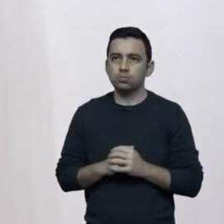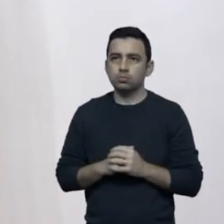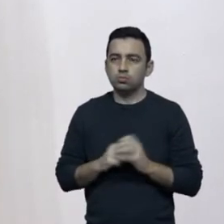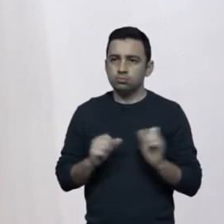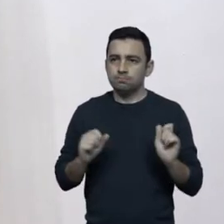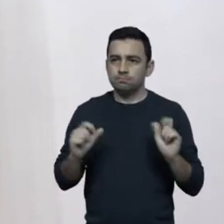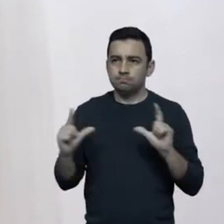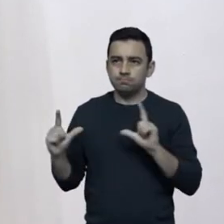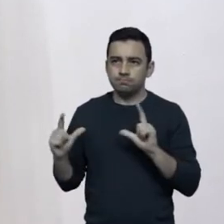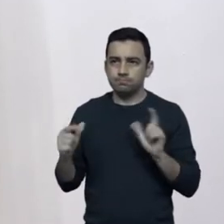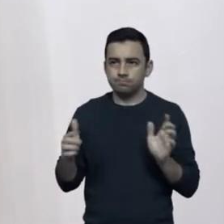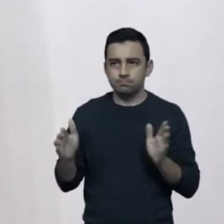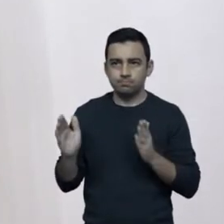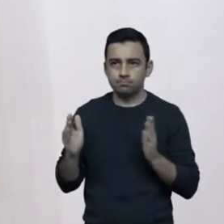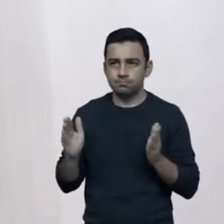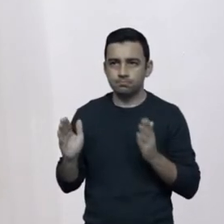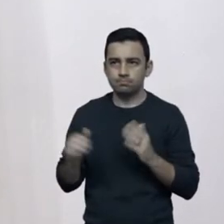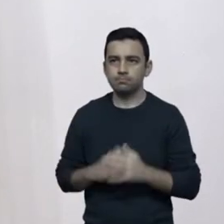transparências.